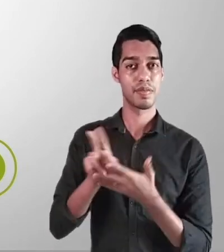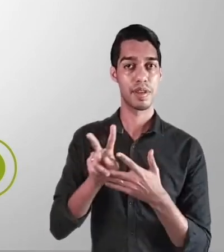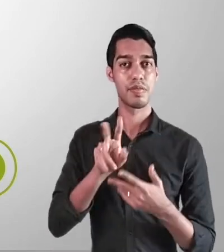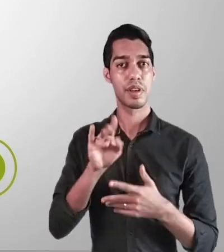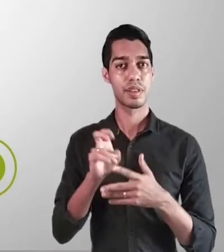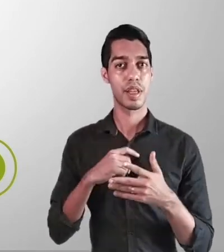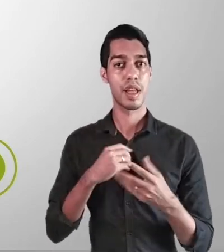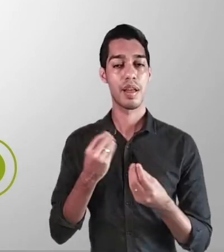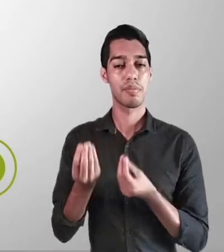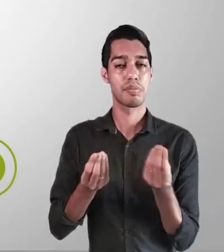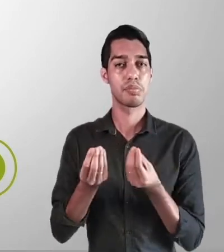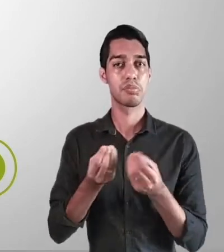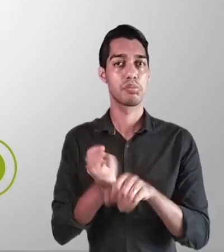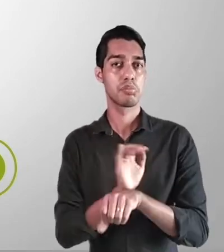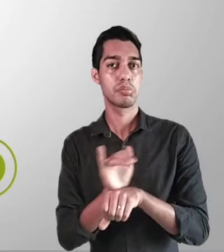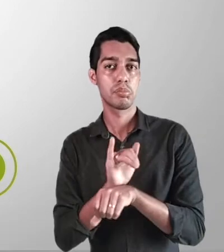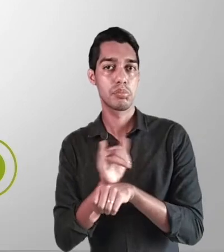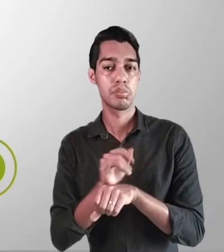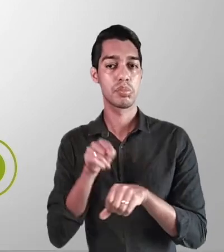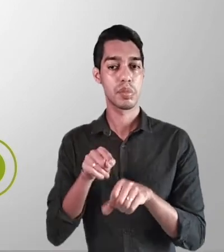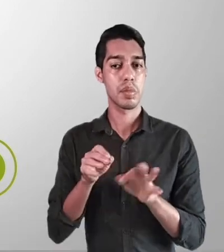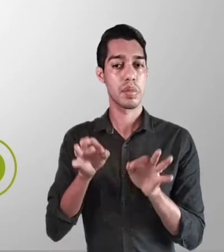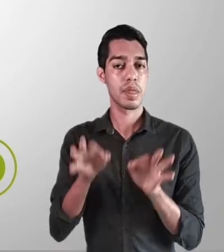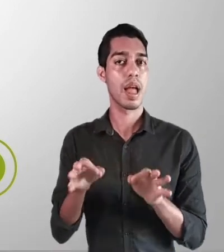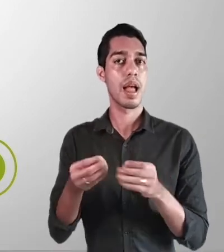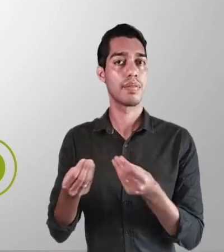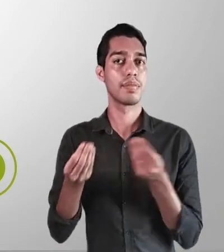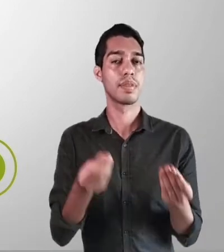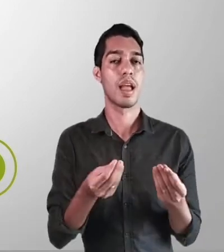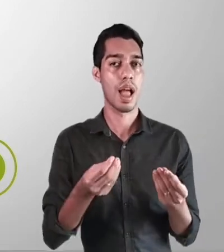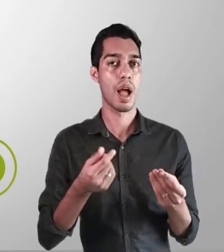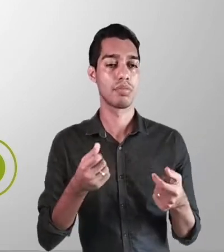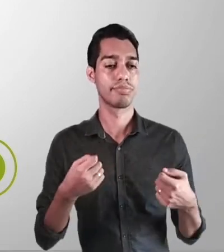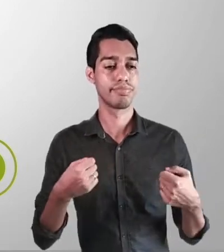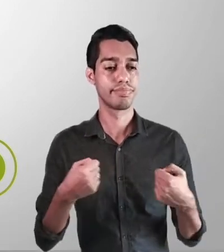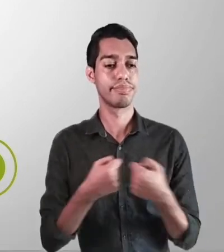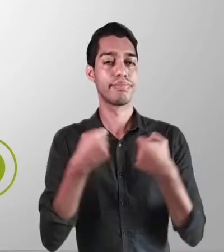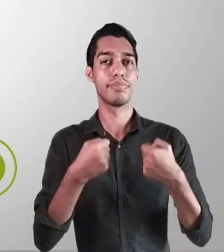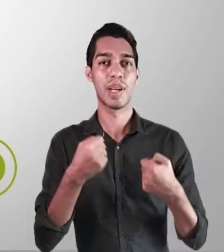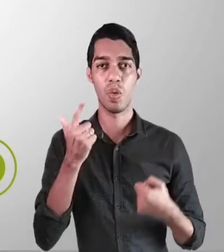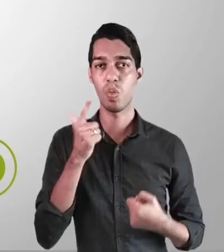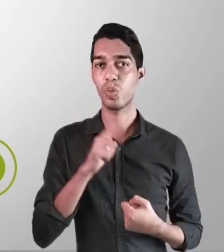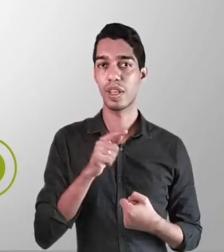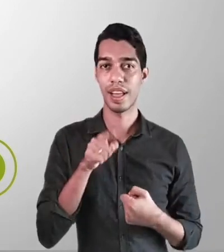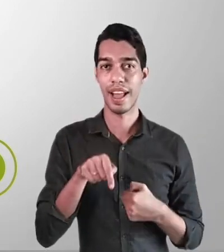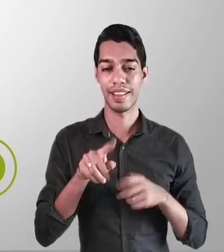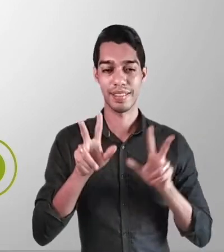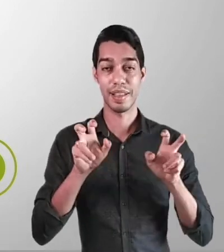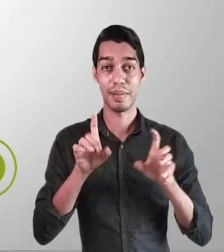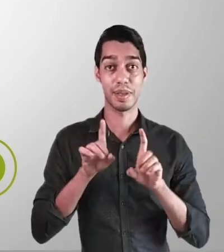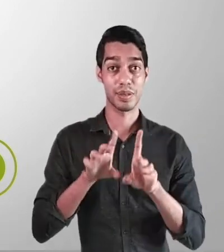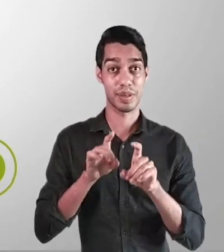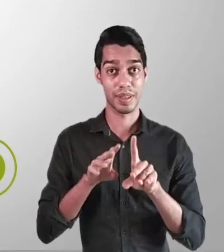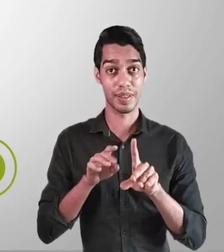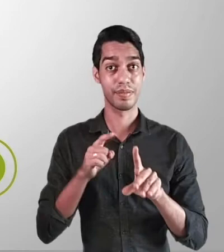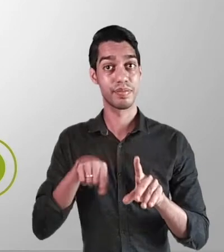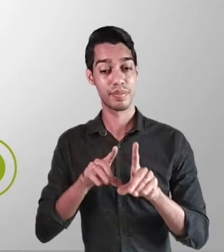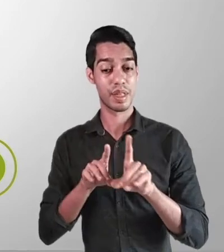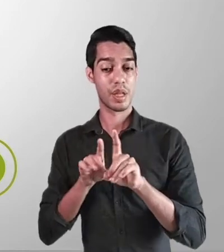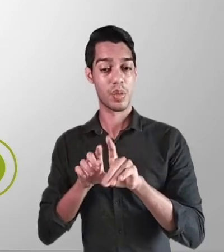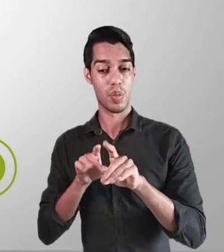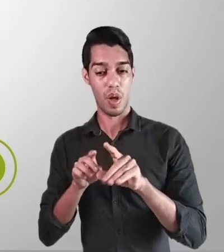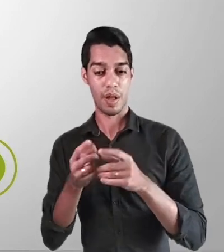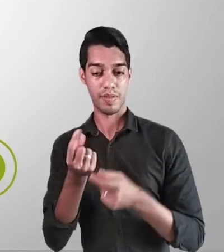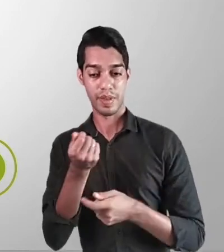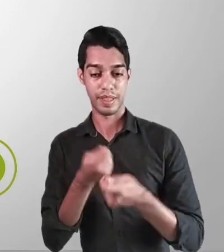Então, eu acho que é um pouco disso que eu teria para falar sobre esse binômio indissociável, educação financeira de um lado e